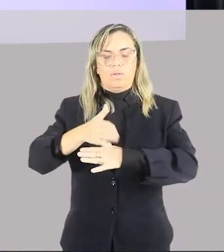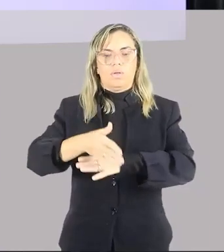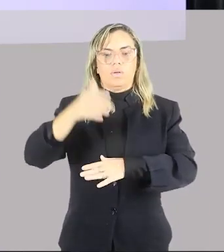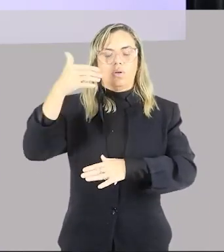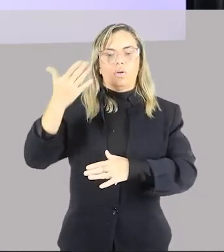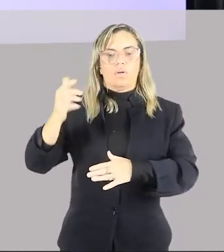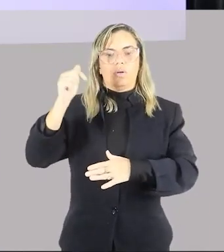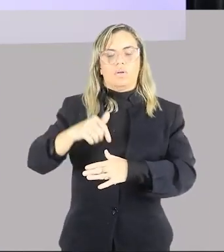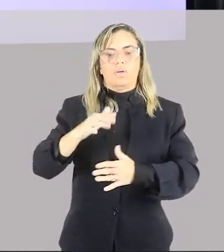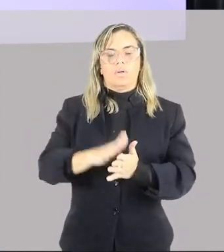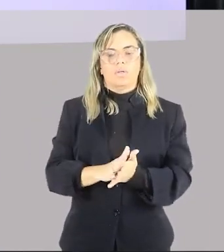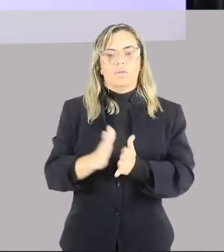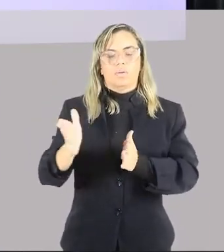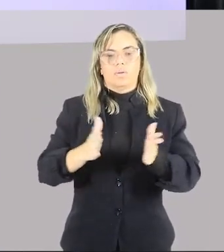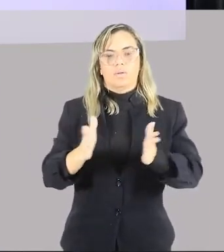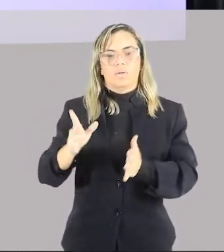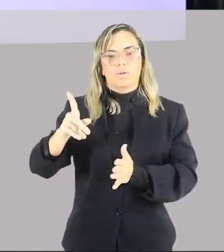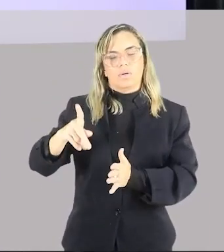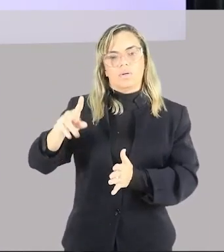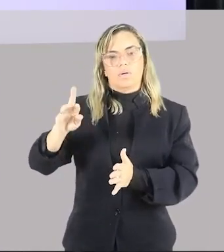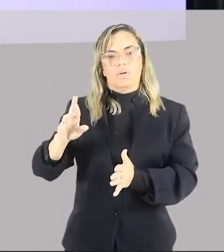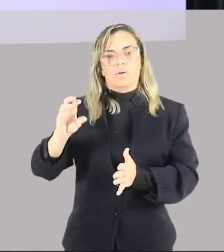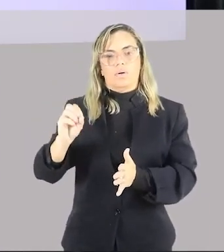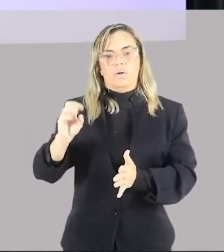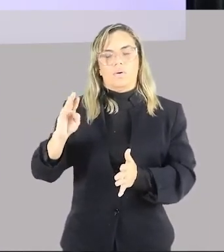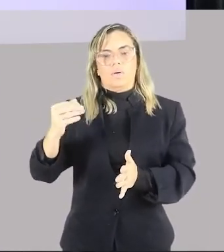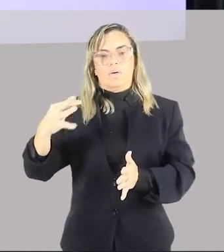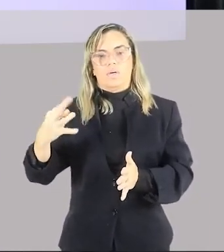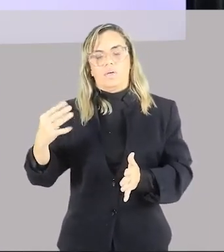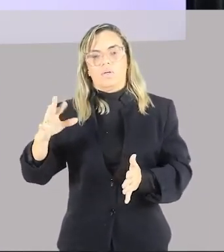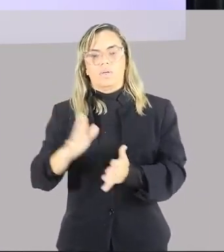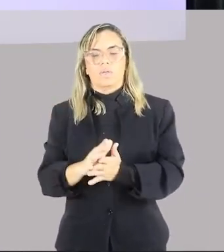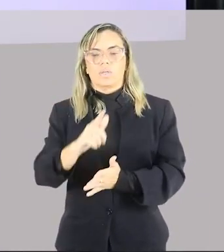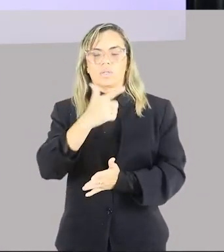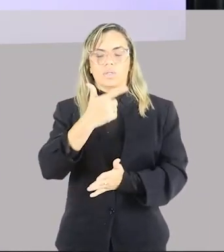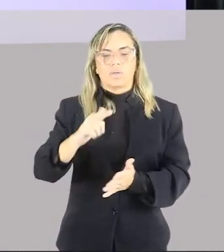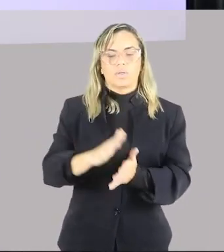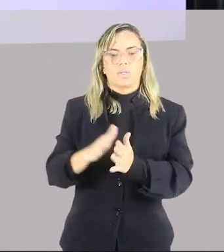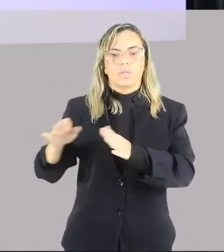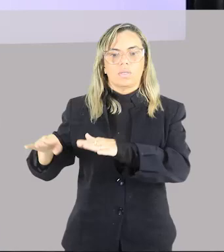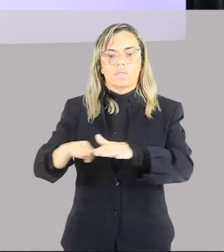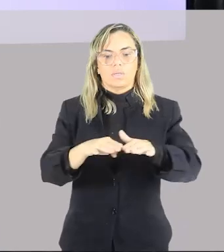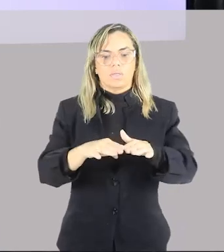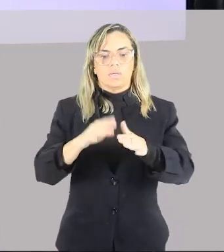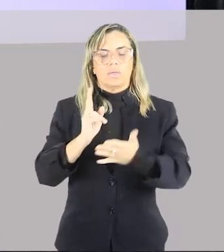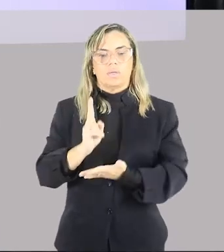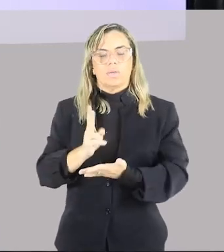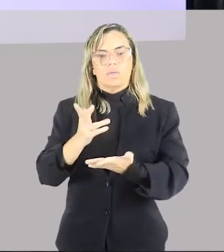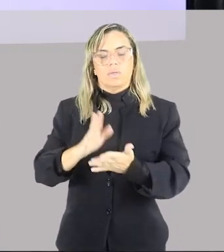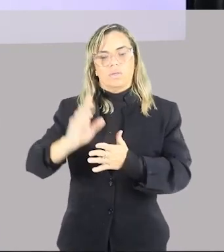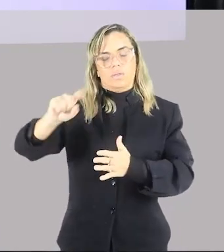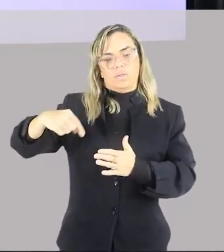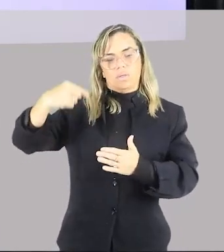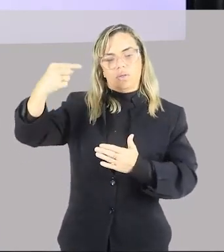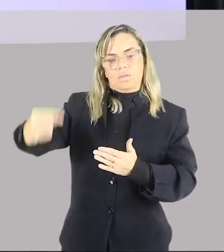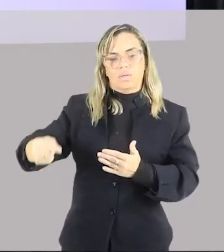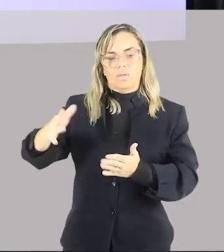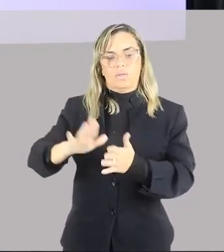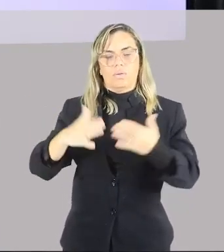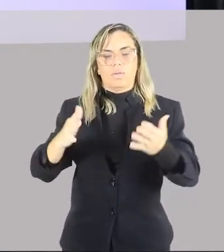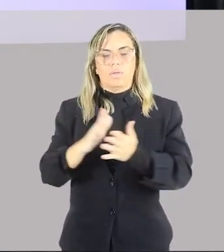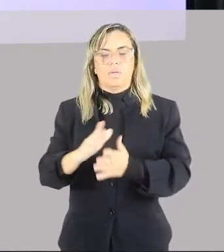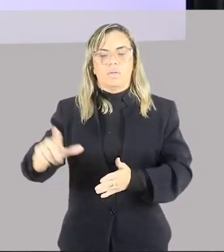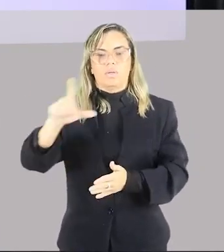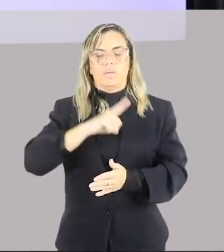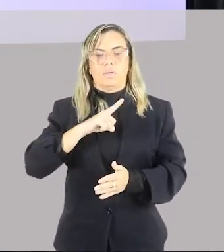no estágio probatório, que é um estágio que você não tem estabilidade, para você passar para a estabilidade, depois do prazo determinado no Estatuto,